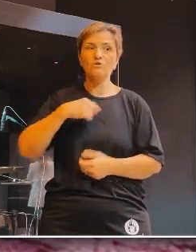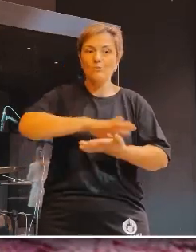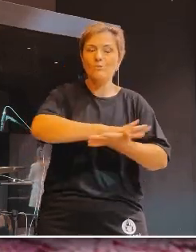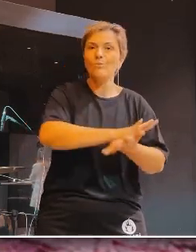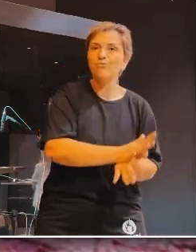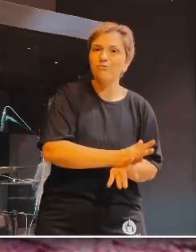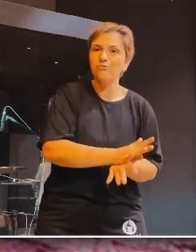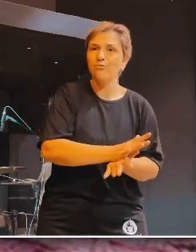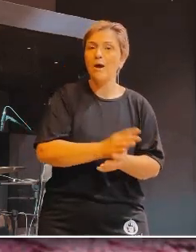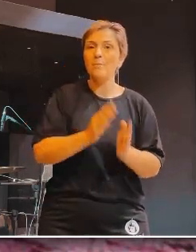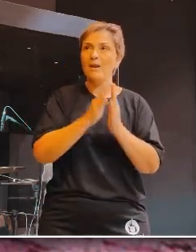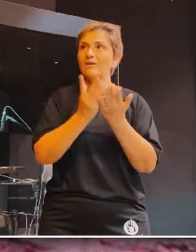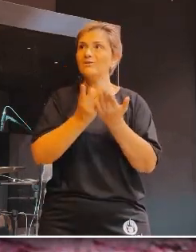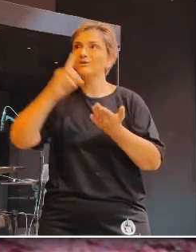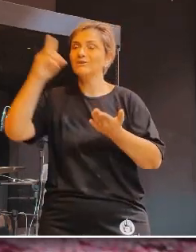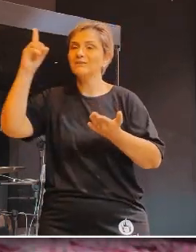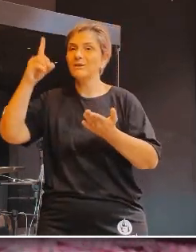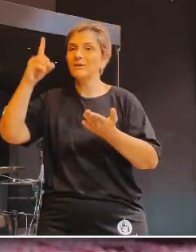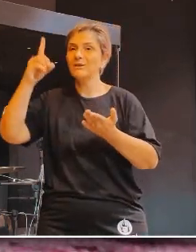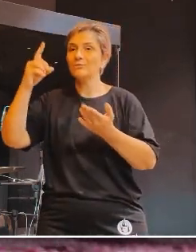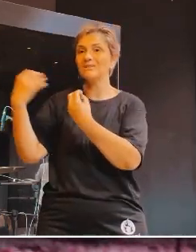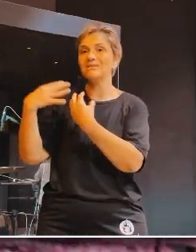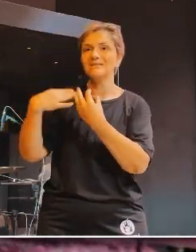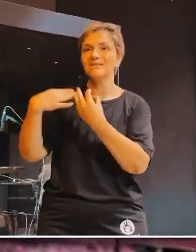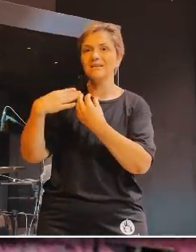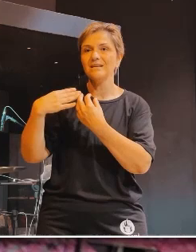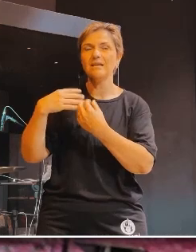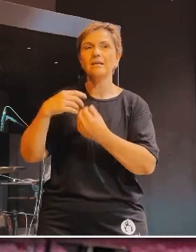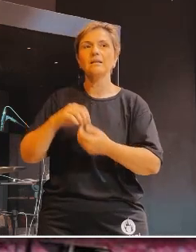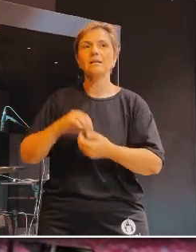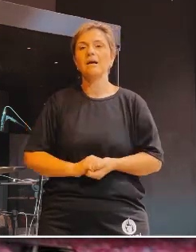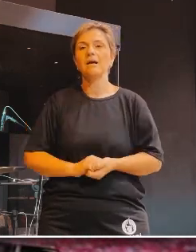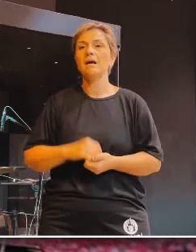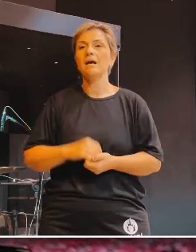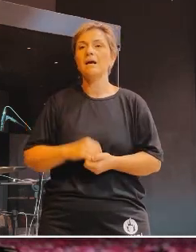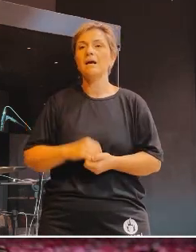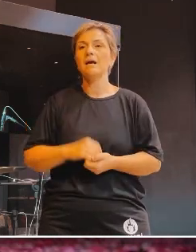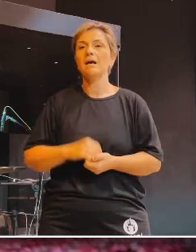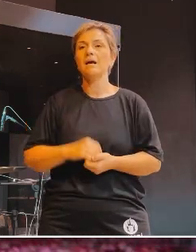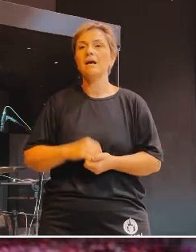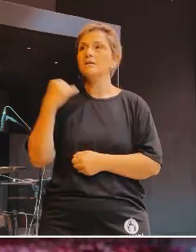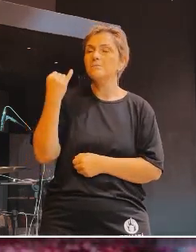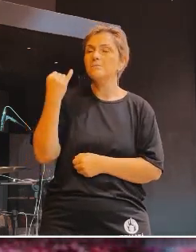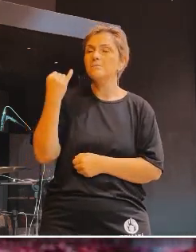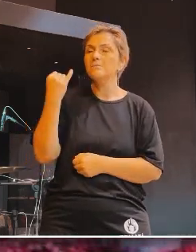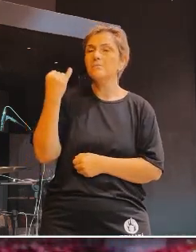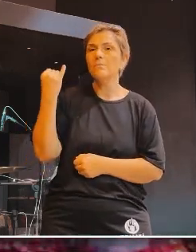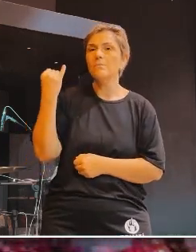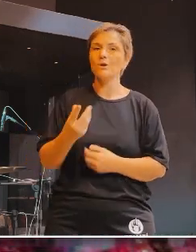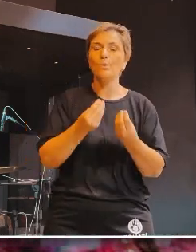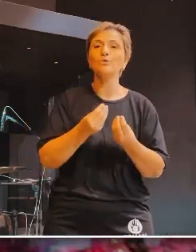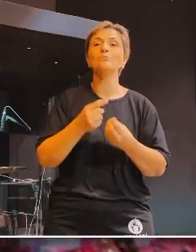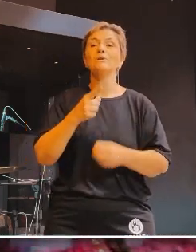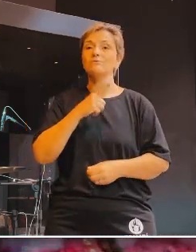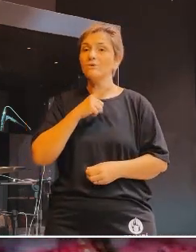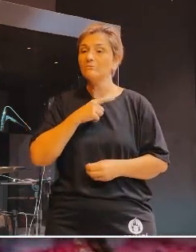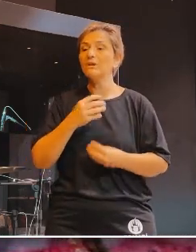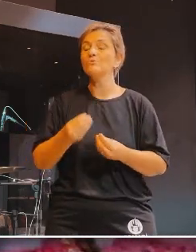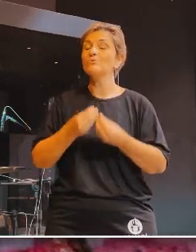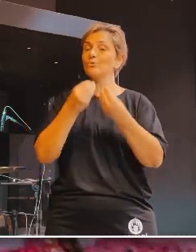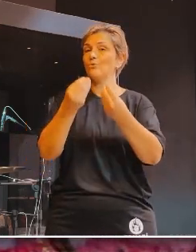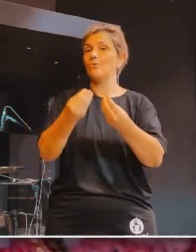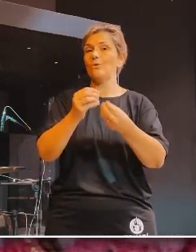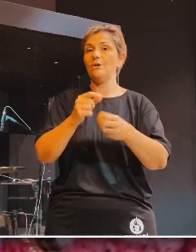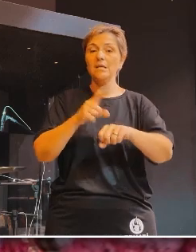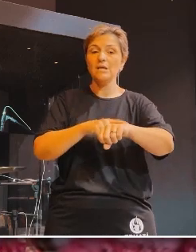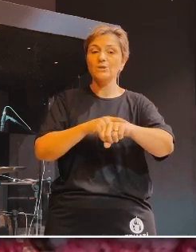nos importarmos. Eu não tenho muito, mas o que eu tenho eu te dou. E nesse tempo nós estamos vendo isso e vivendo